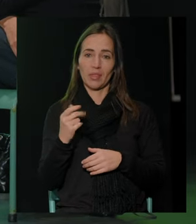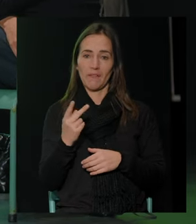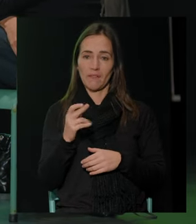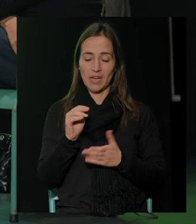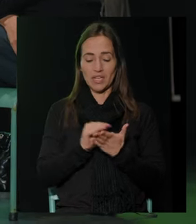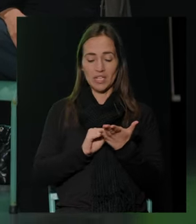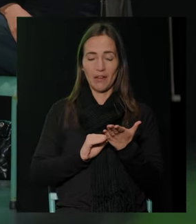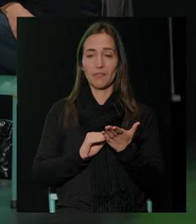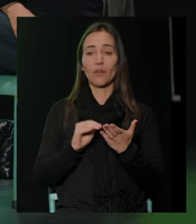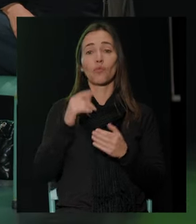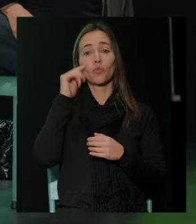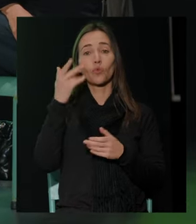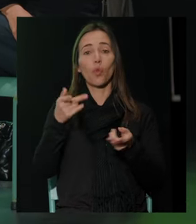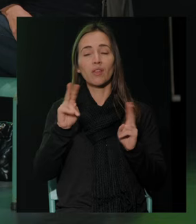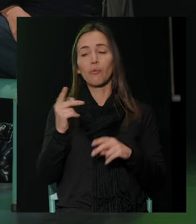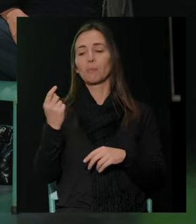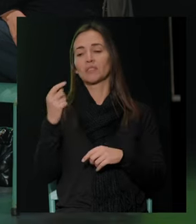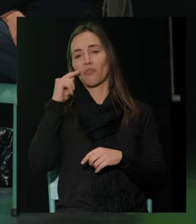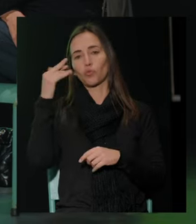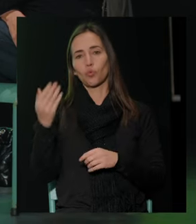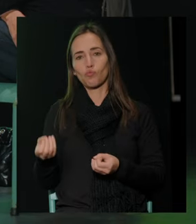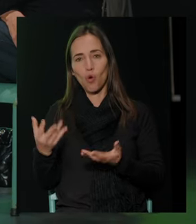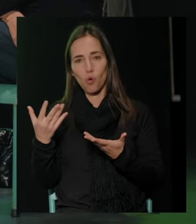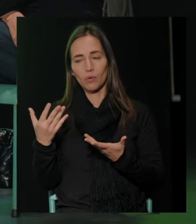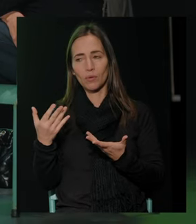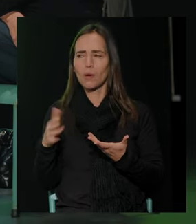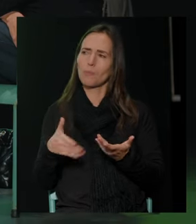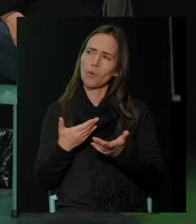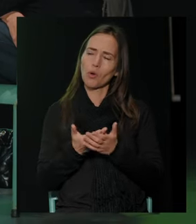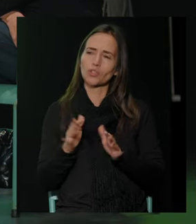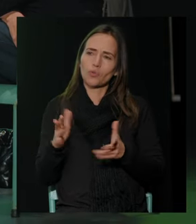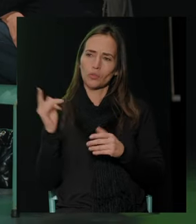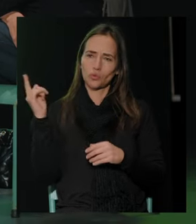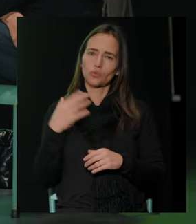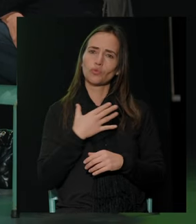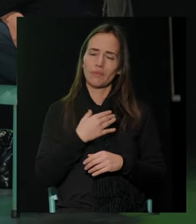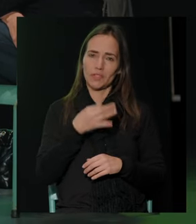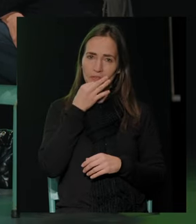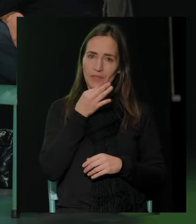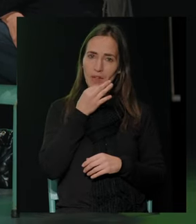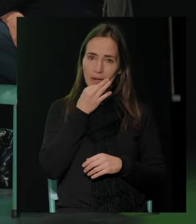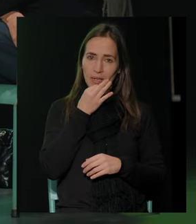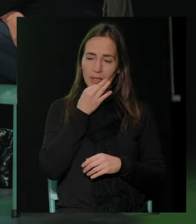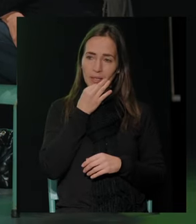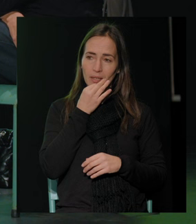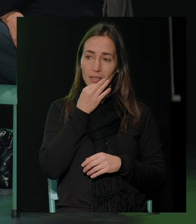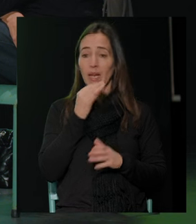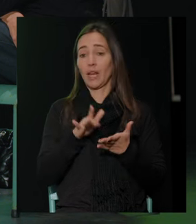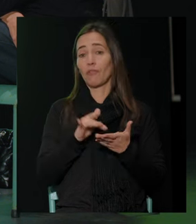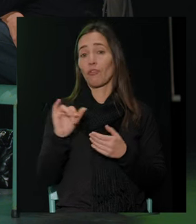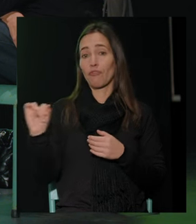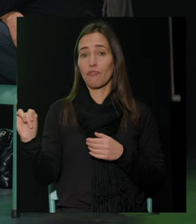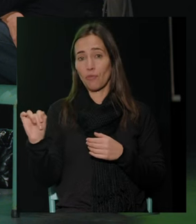futuros serem livres é preciso que haja futuro. Quais são as propostas que gostarias de destacar e que ofereces no teu